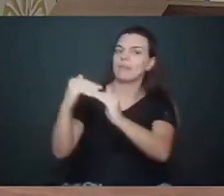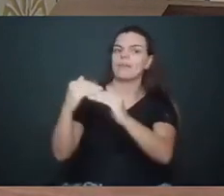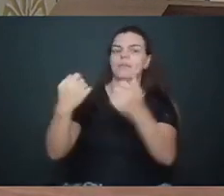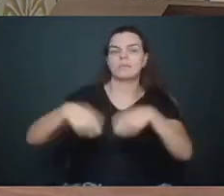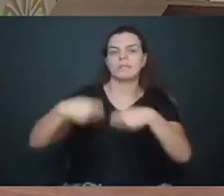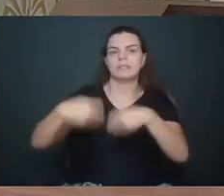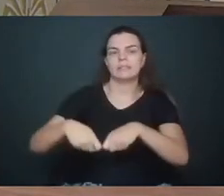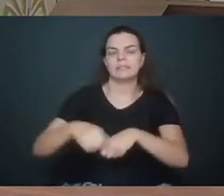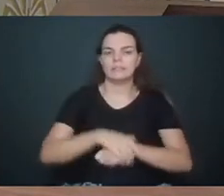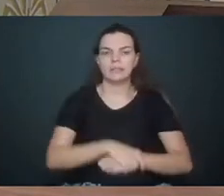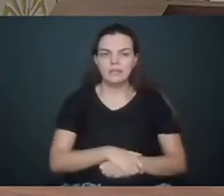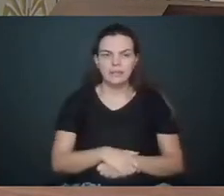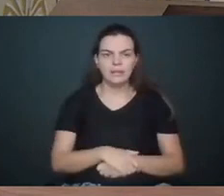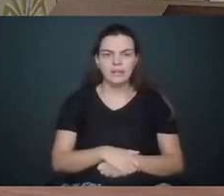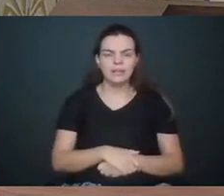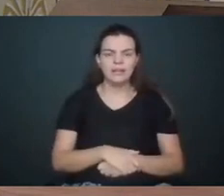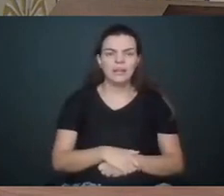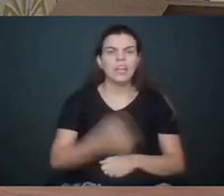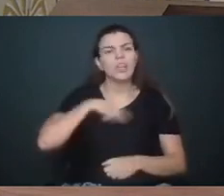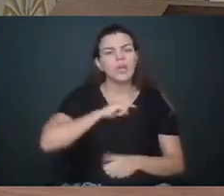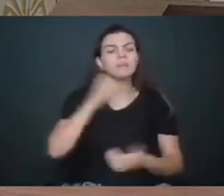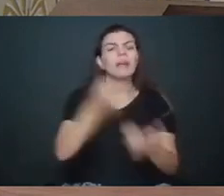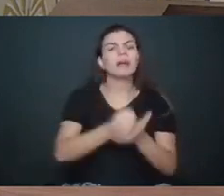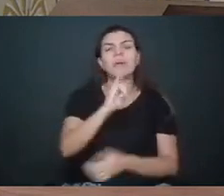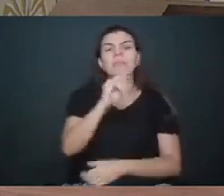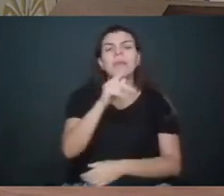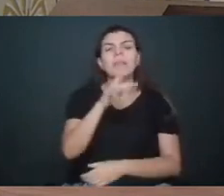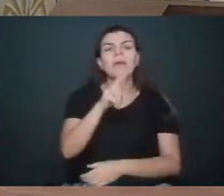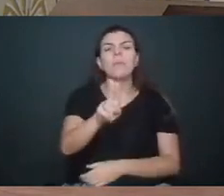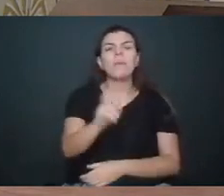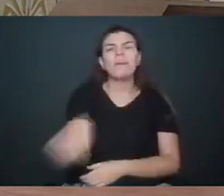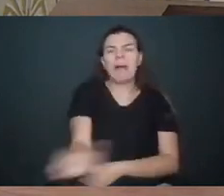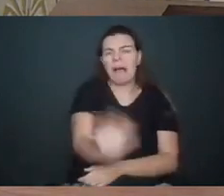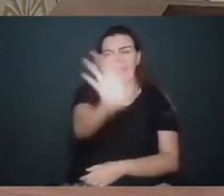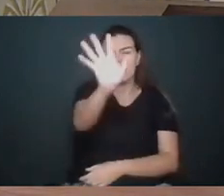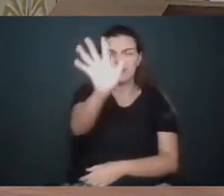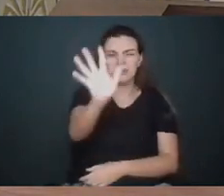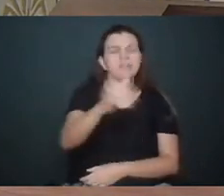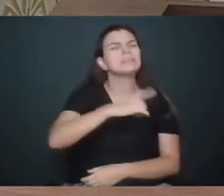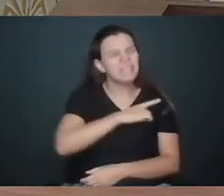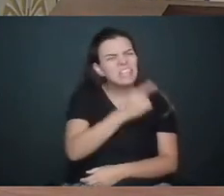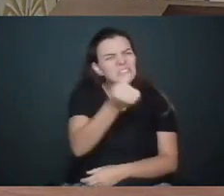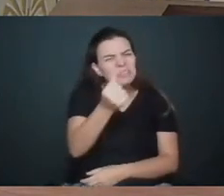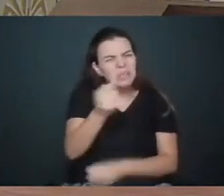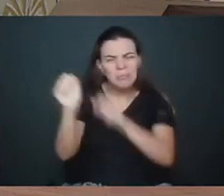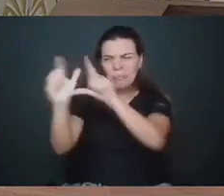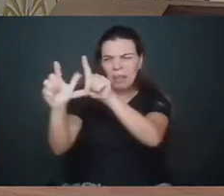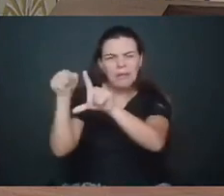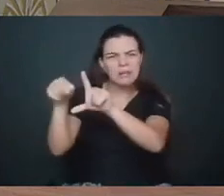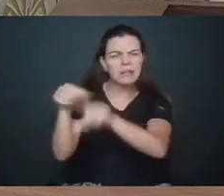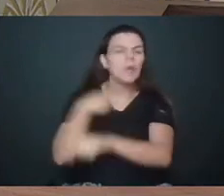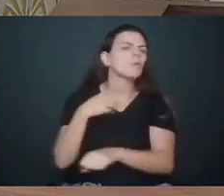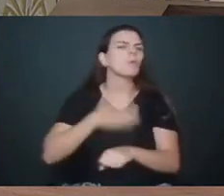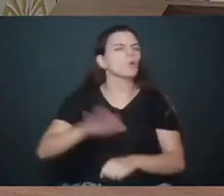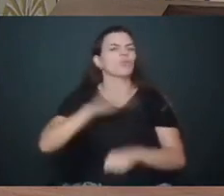que não tem os trocadinhos para definir a urba? Quando você fala com pessoa, por isso que eu não gosto mais de falar com pessoa, a pessoa